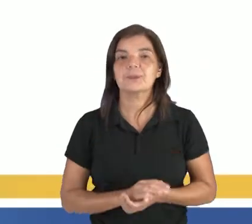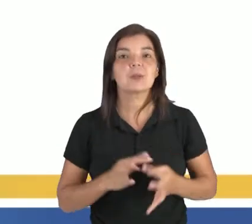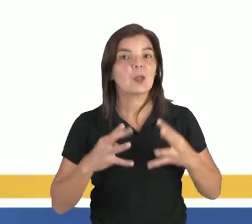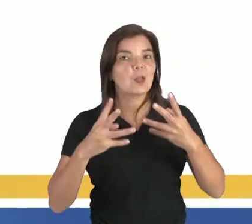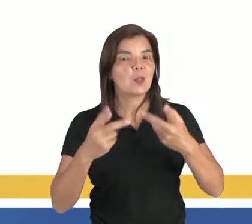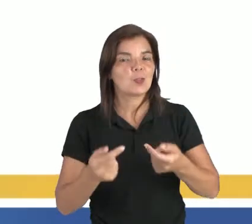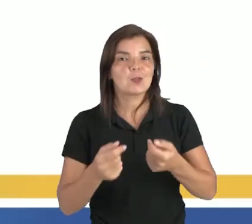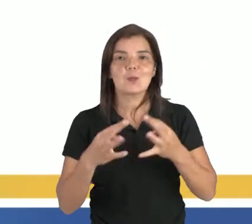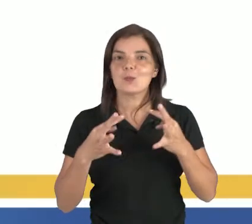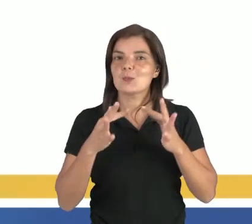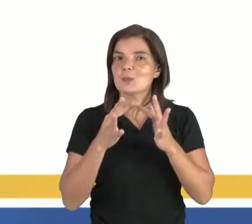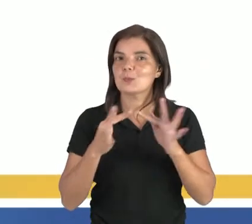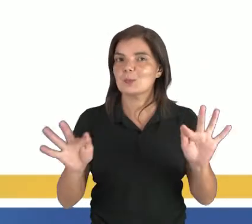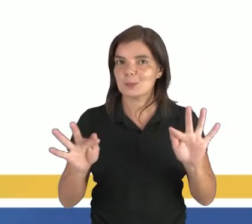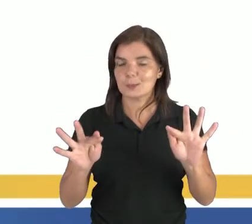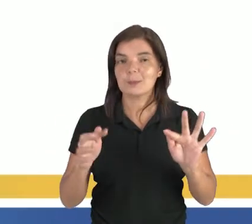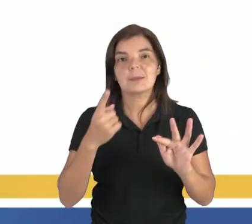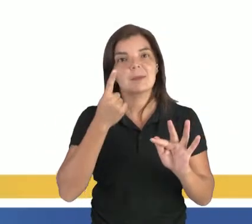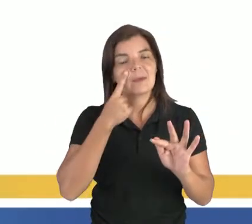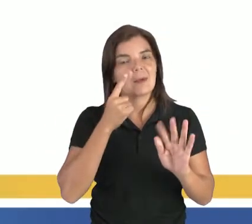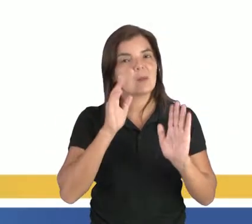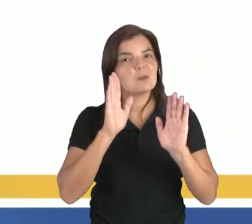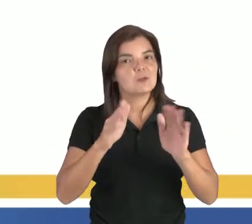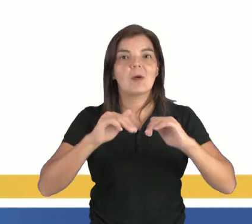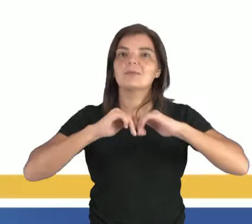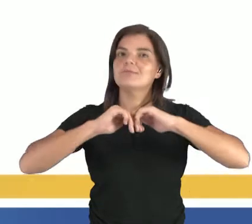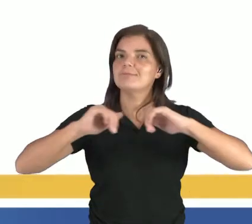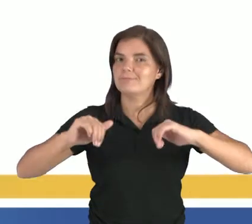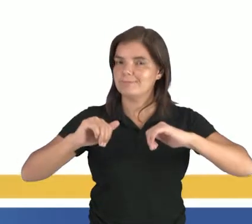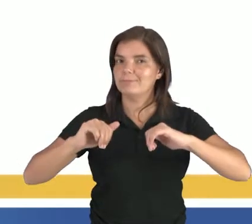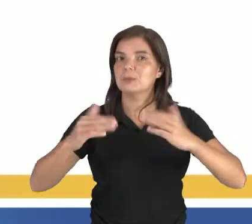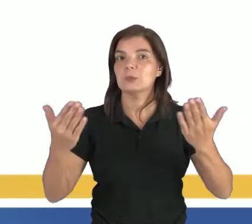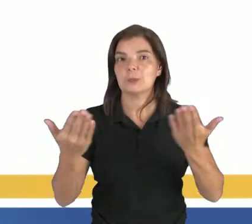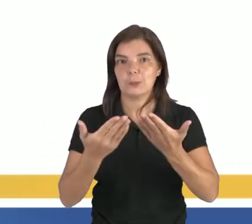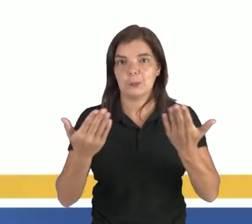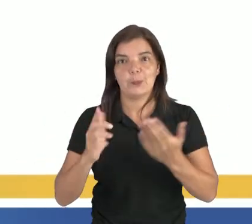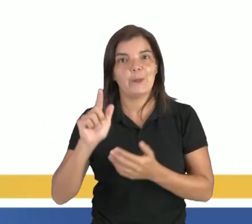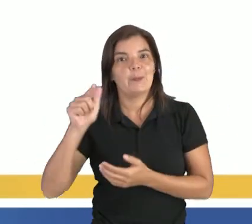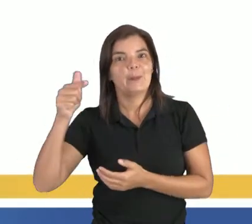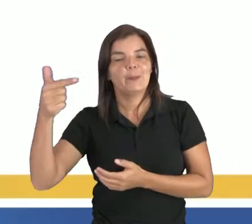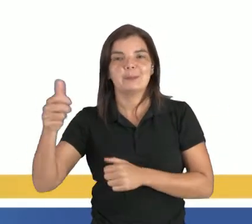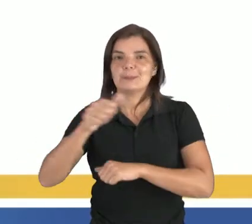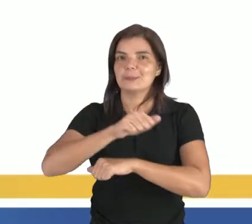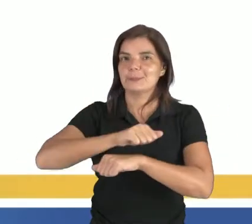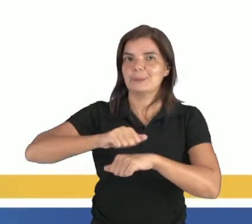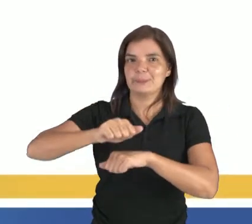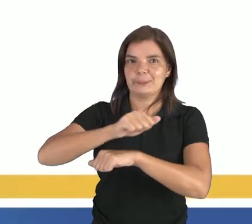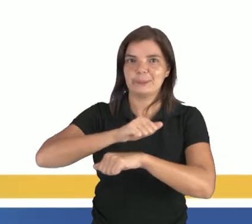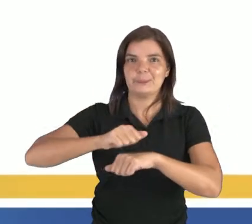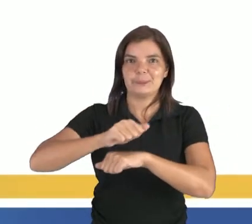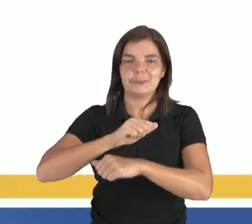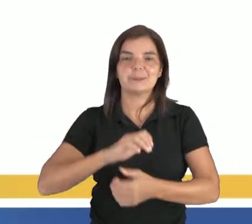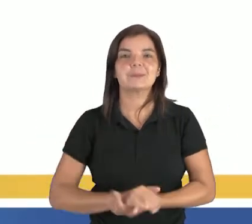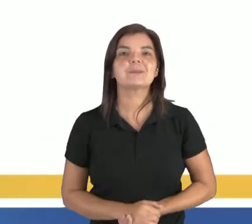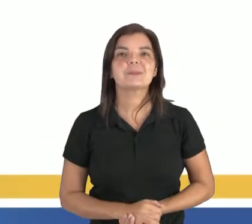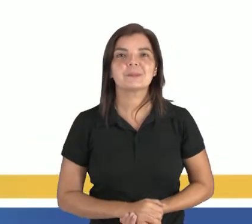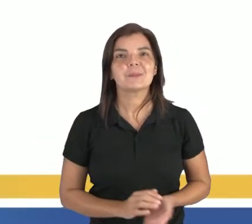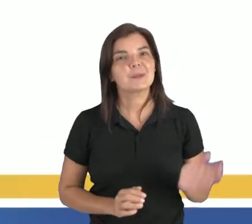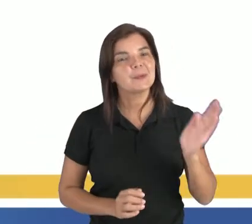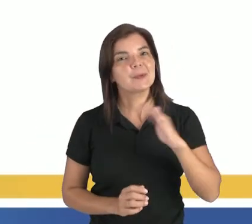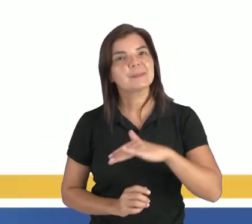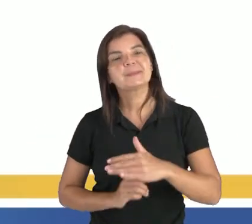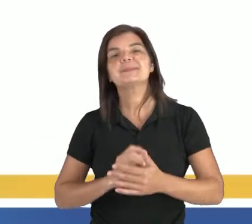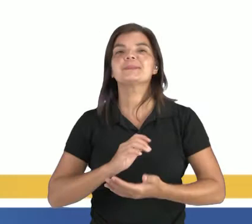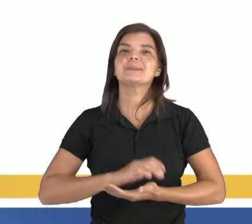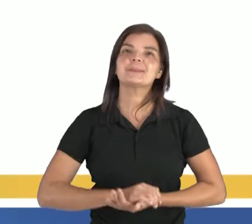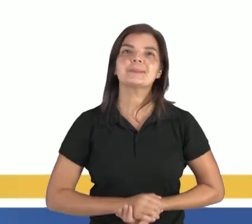Todos em uma só frase, mas nós já vimos eles separadamente. Hoje nós vamos ver outros advérbios. Are you ready?